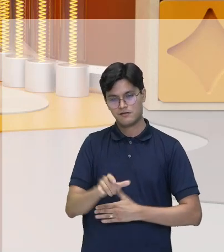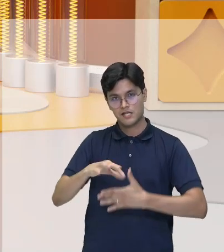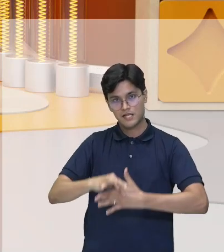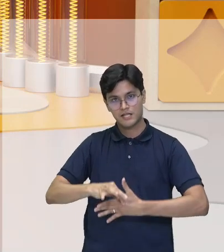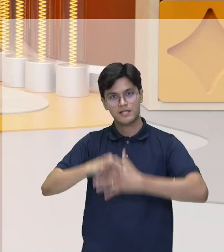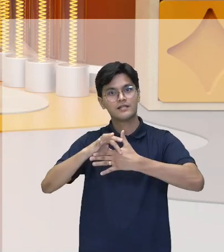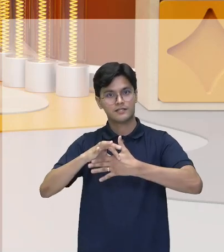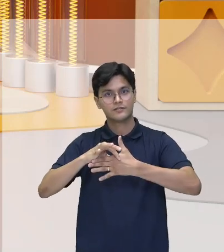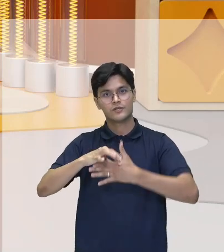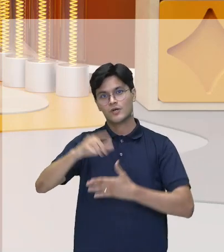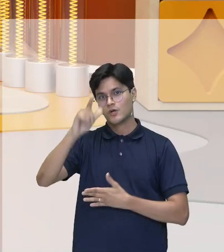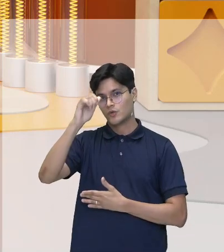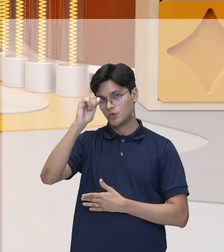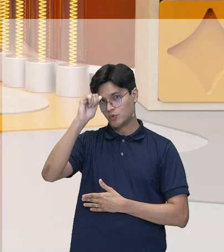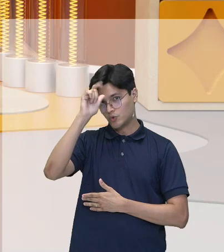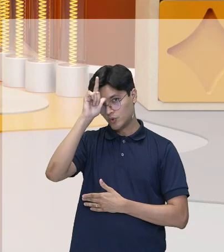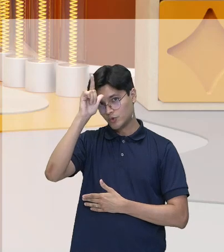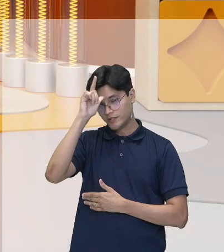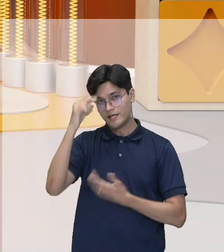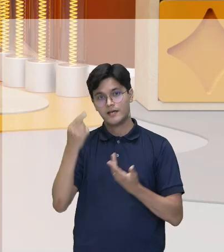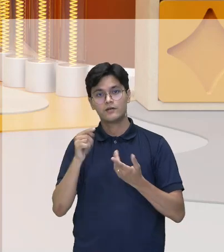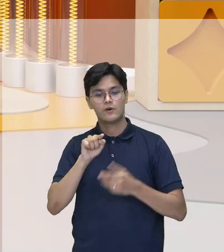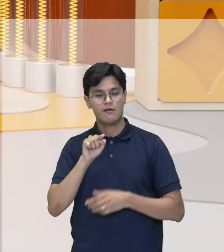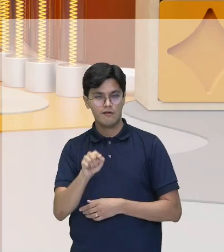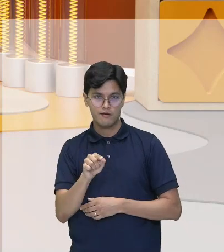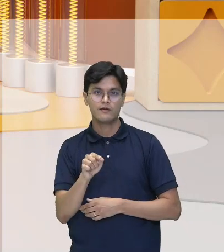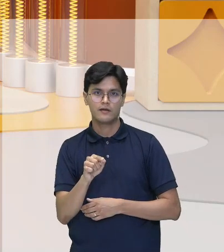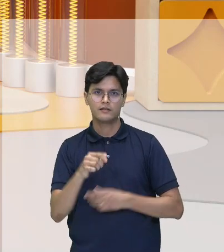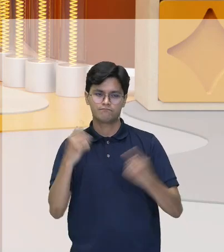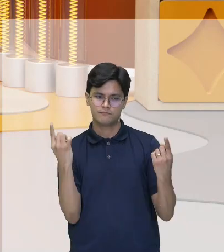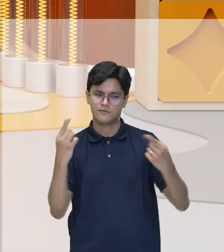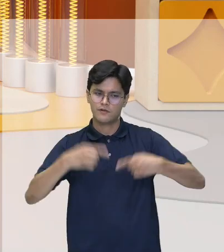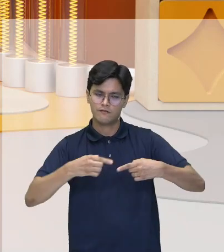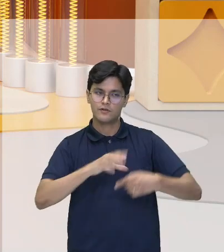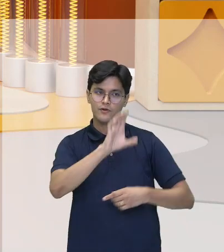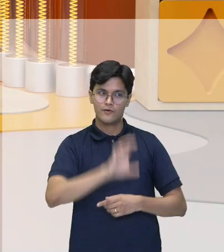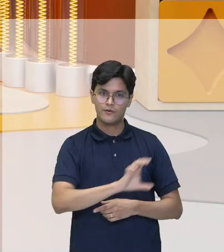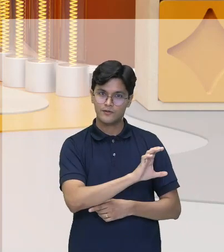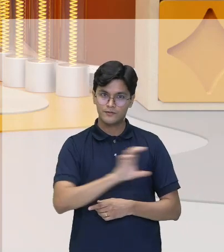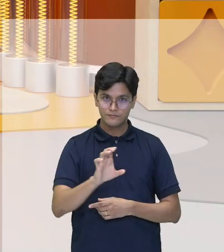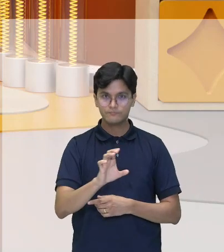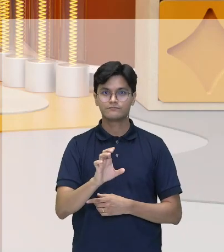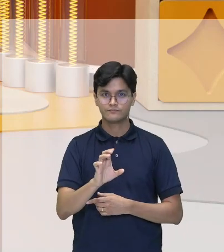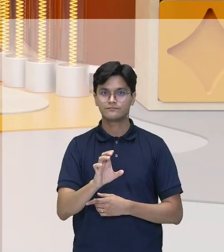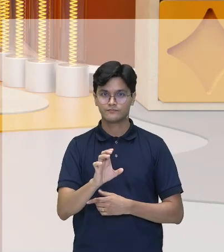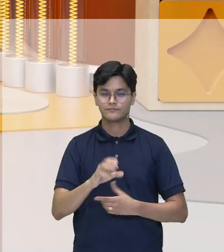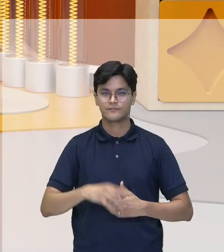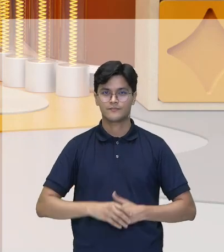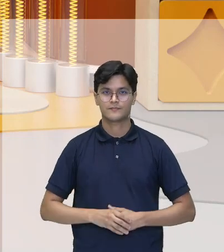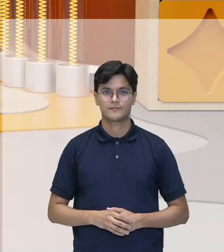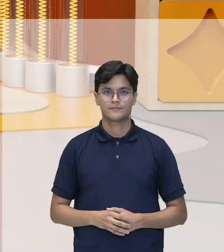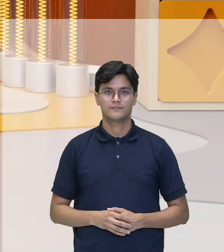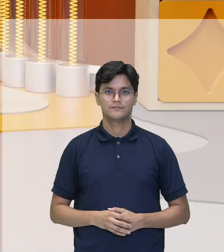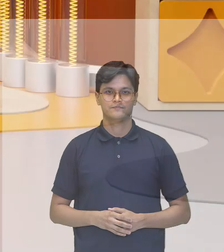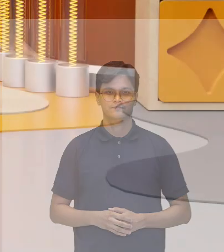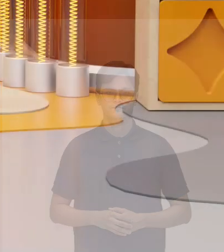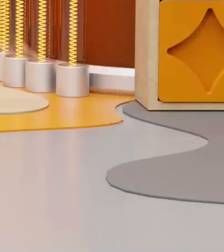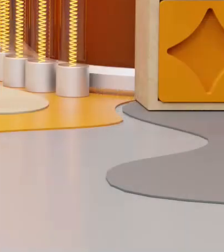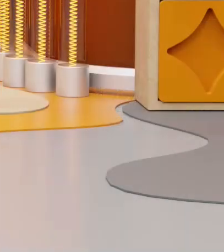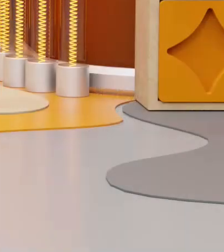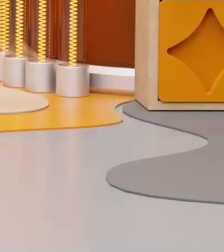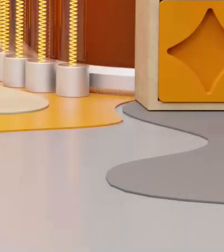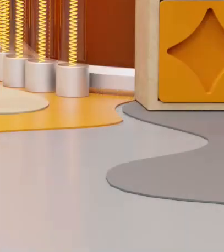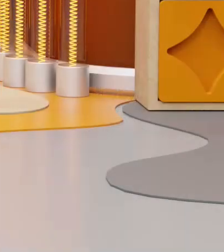Ásia, tapeçarias, tecidos, especiarias, são produtos de grande valor lucrativo